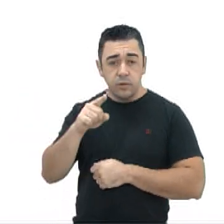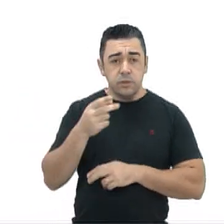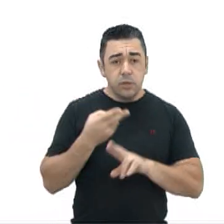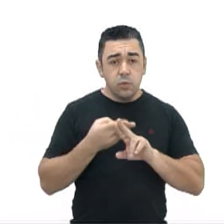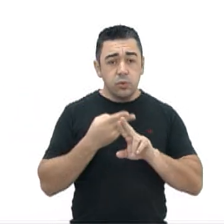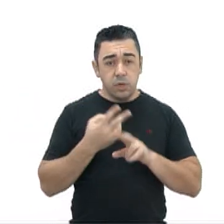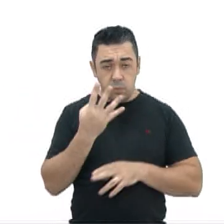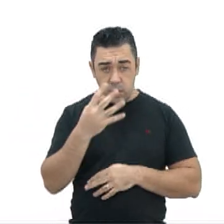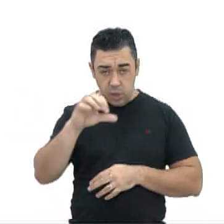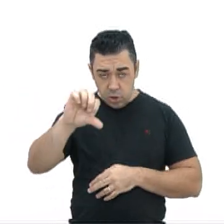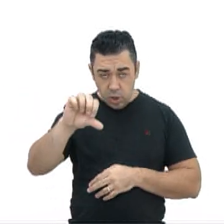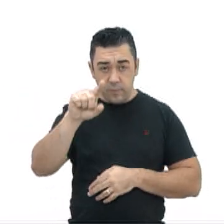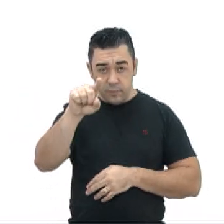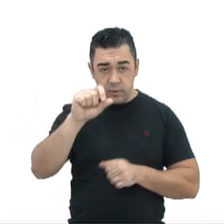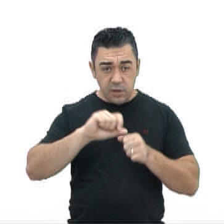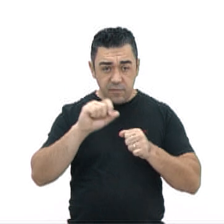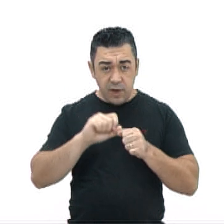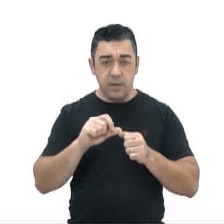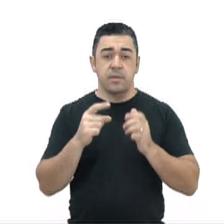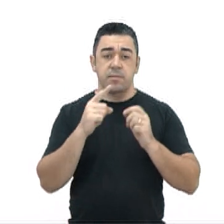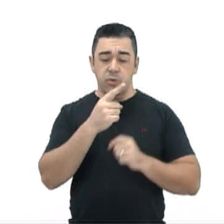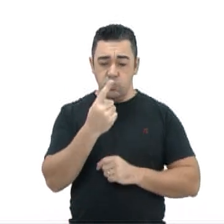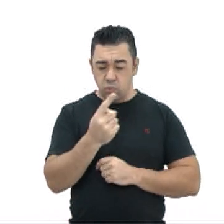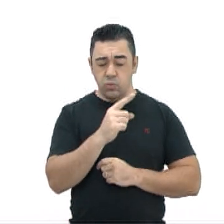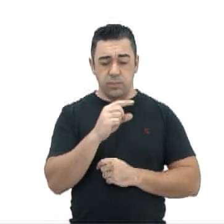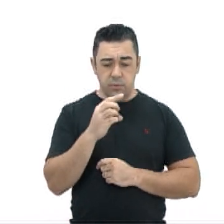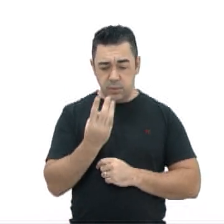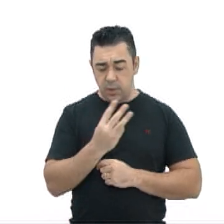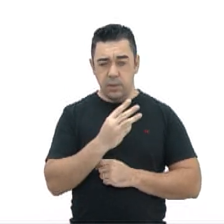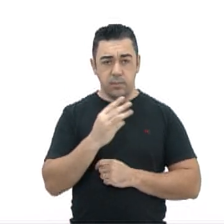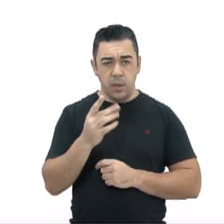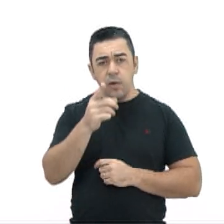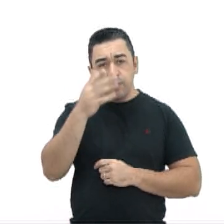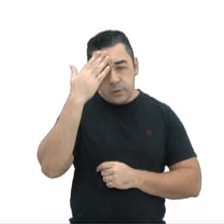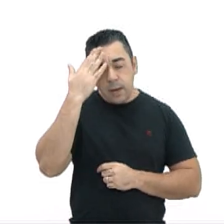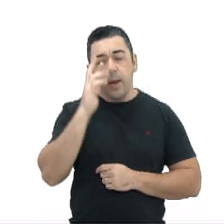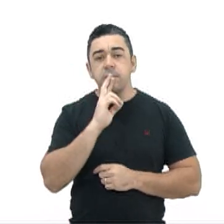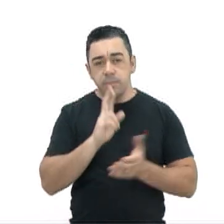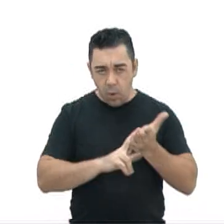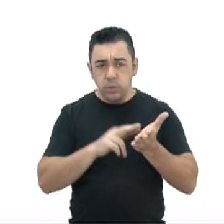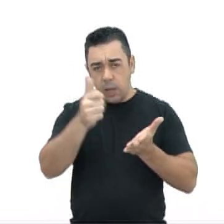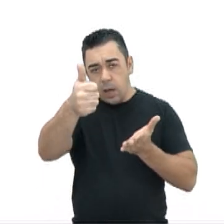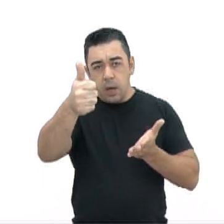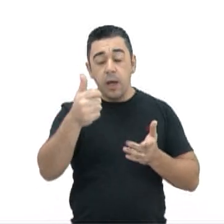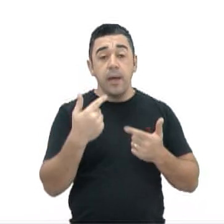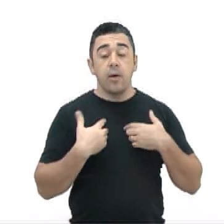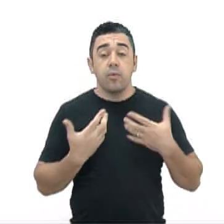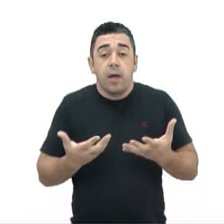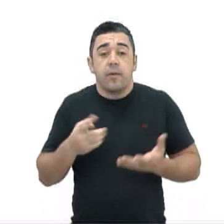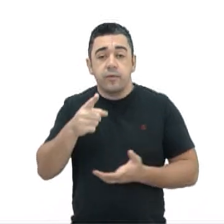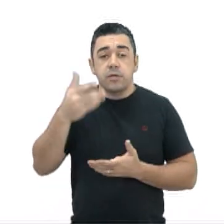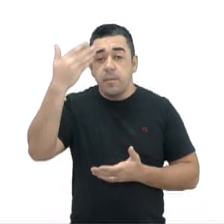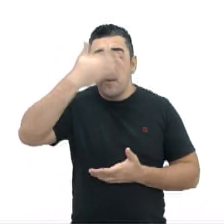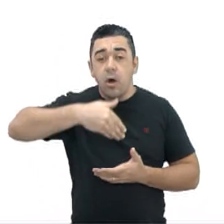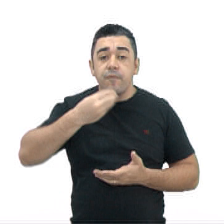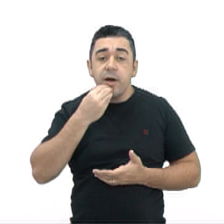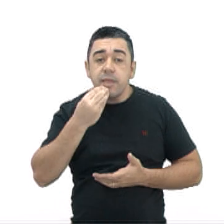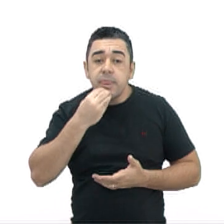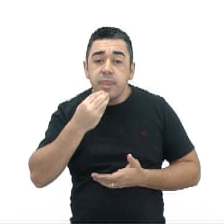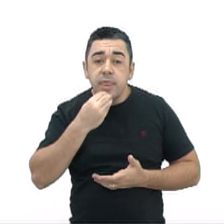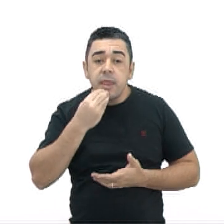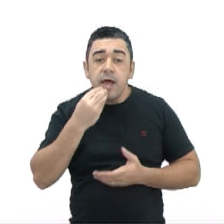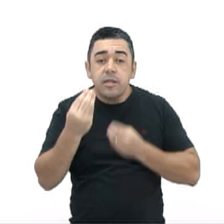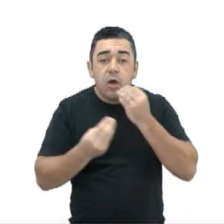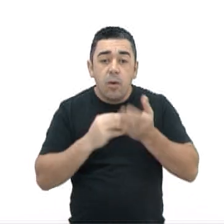raiz quadrada de 49. Ai, prof, eu já sei quanto que é a raiz de 49, eu sei que você sabe. Mas eu quero que você teste para você ver como o